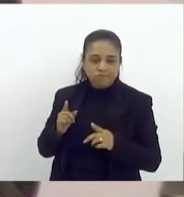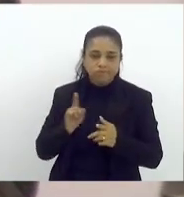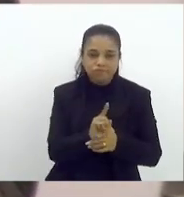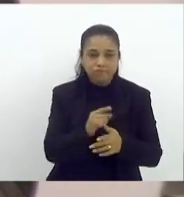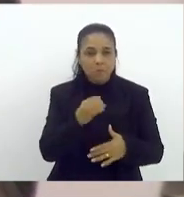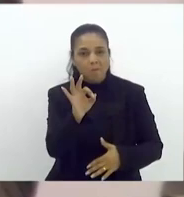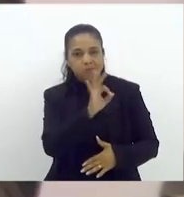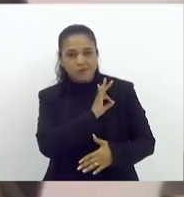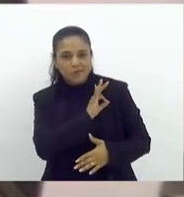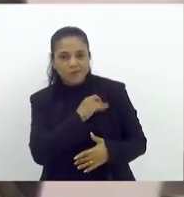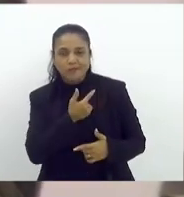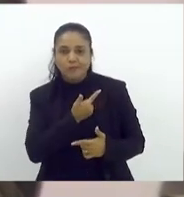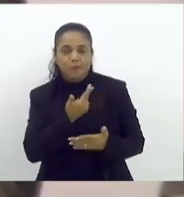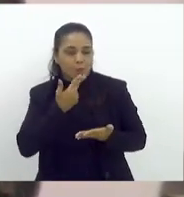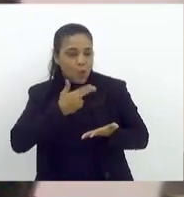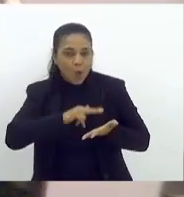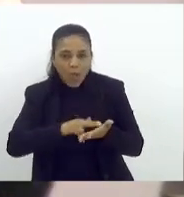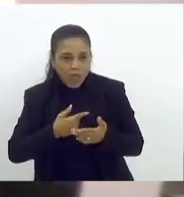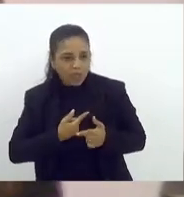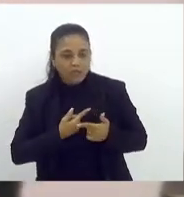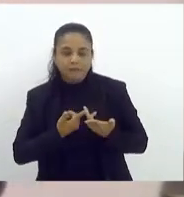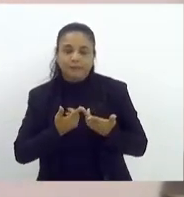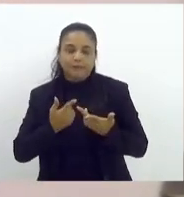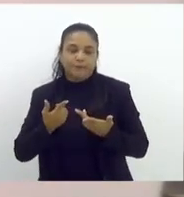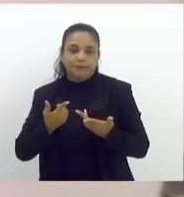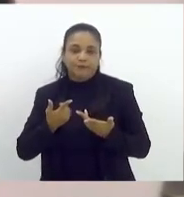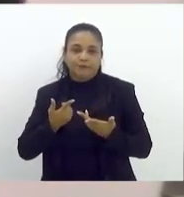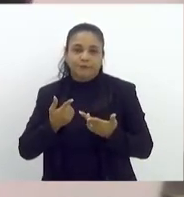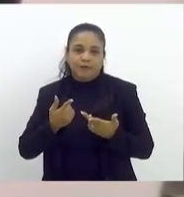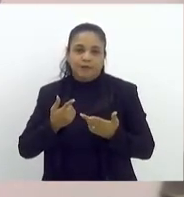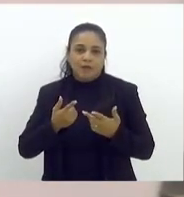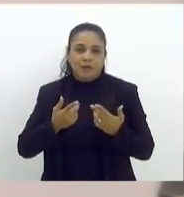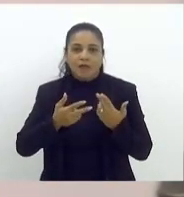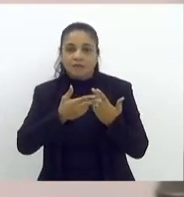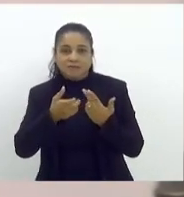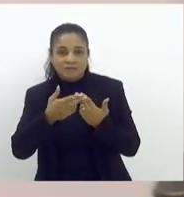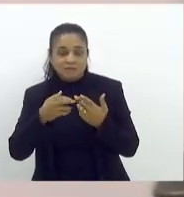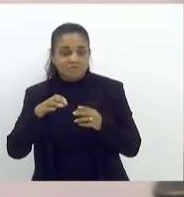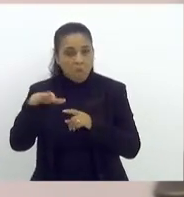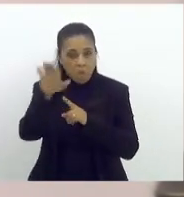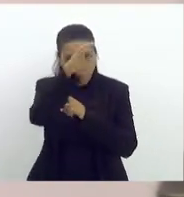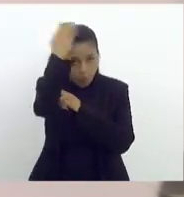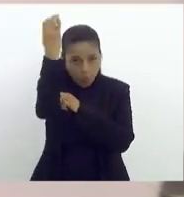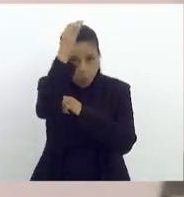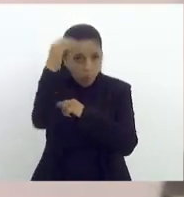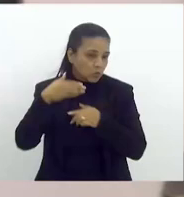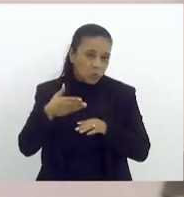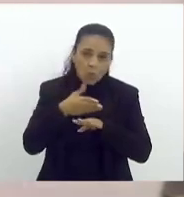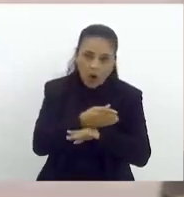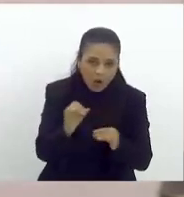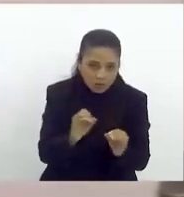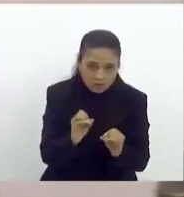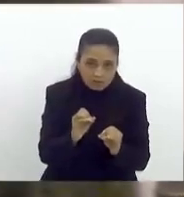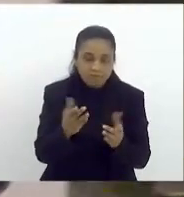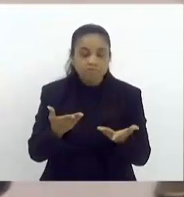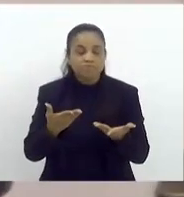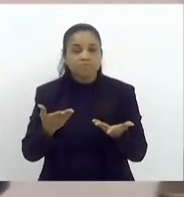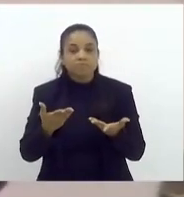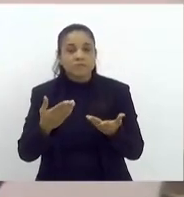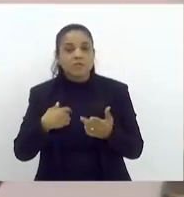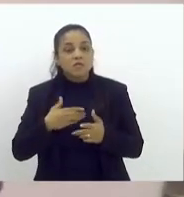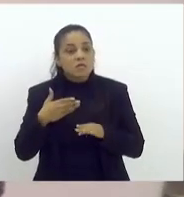polícia onde não entra o correio onde não entra SAMUR o hip-hop consegue entrar e conscientizar a gente